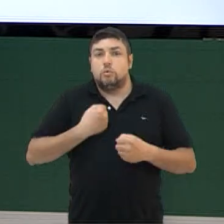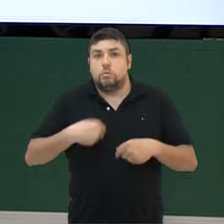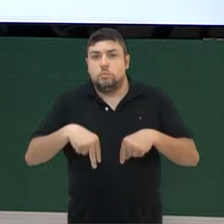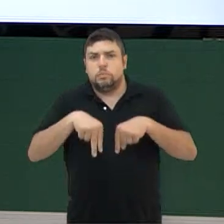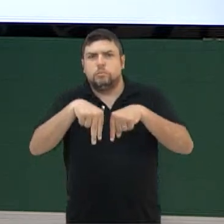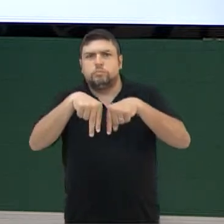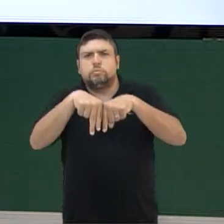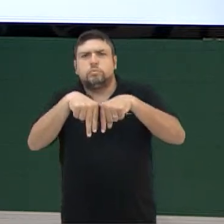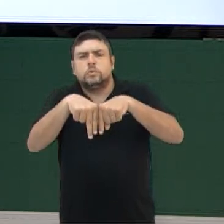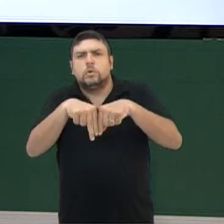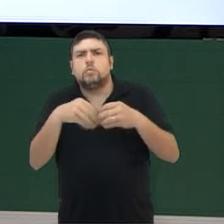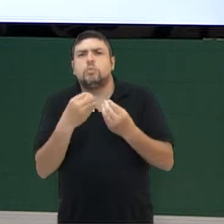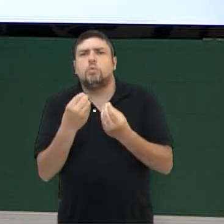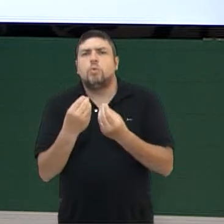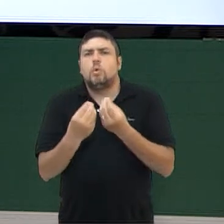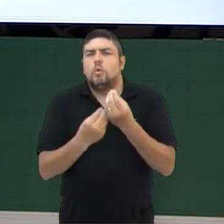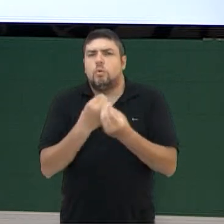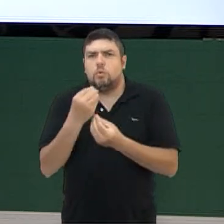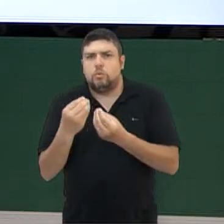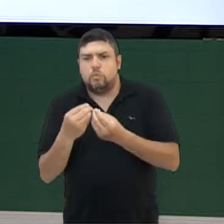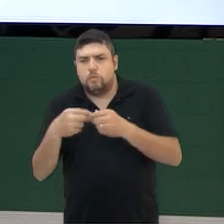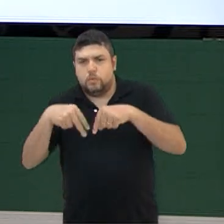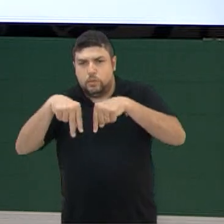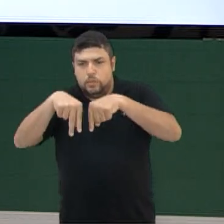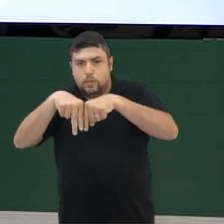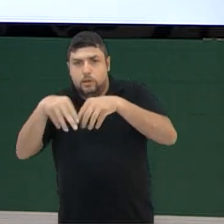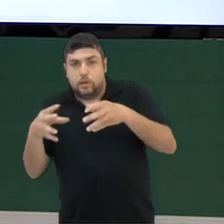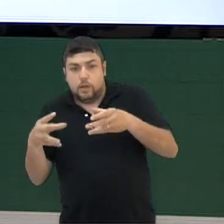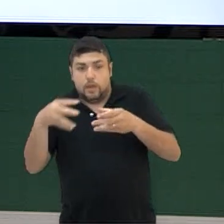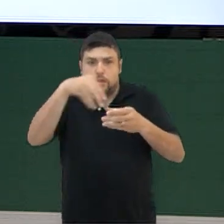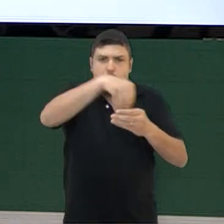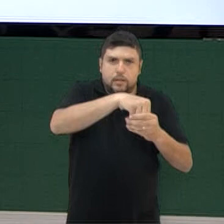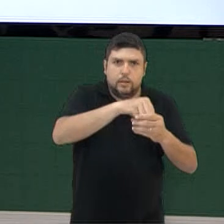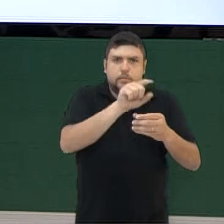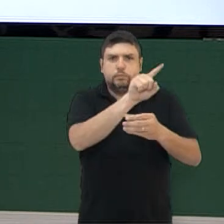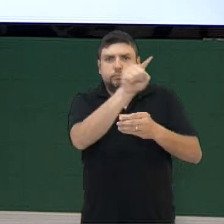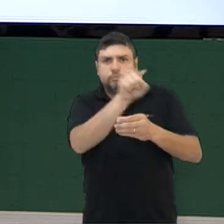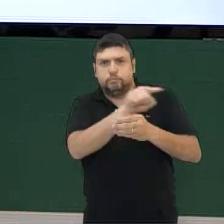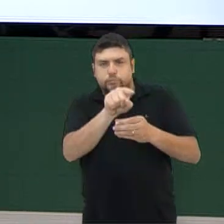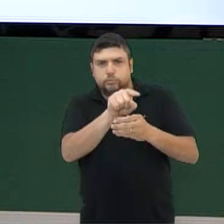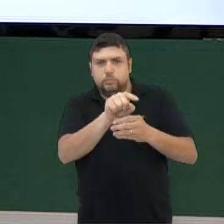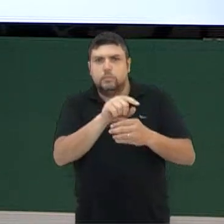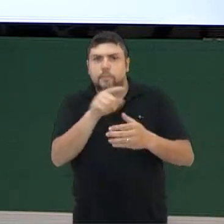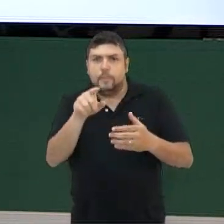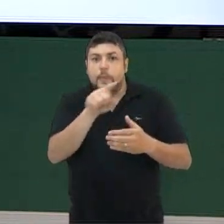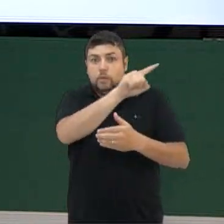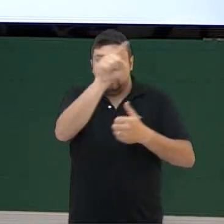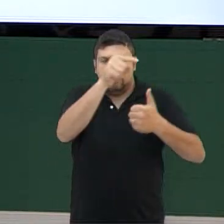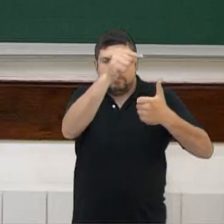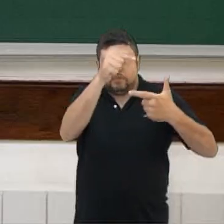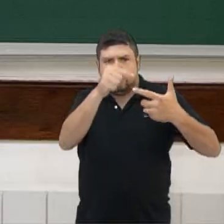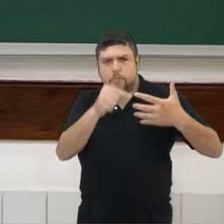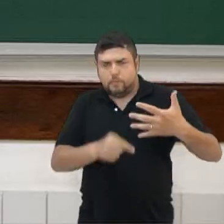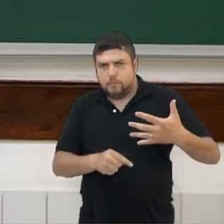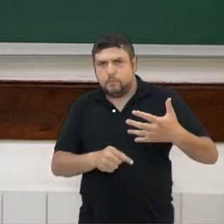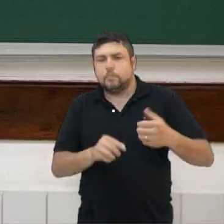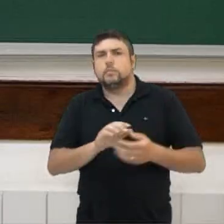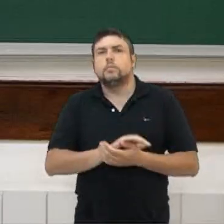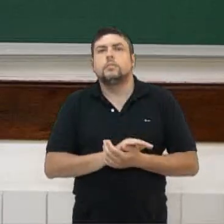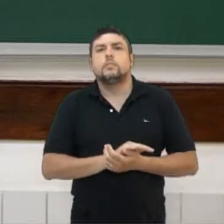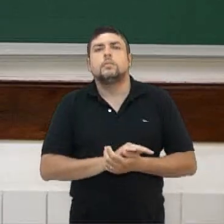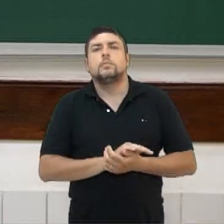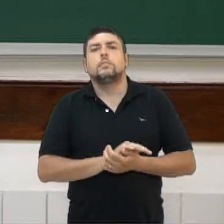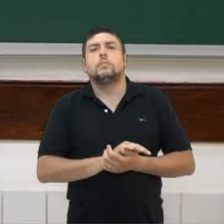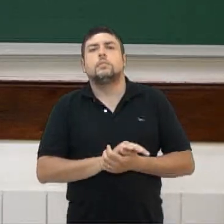naturais abrange o conjunto dos números inteiros, quer dizer, abrange também os números naturais. Depois começaram a aparecer